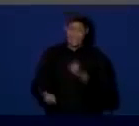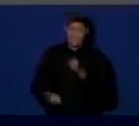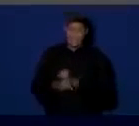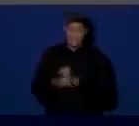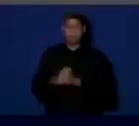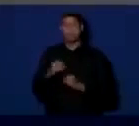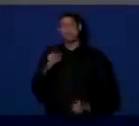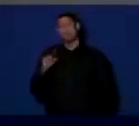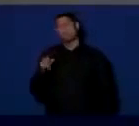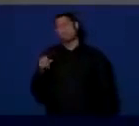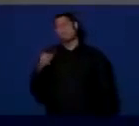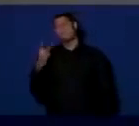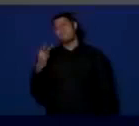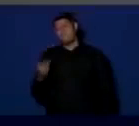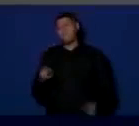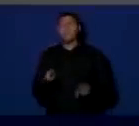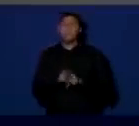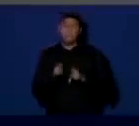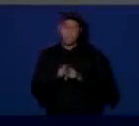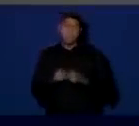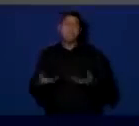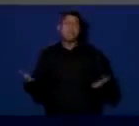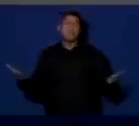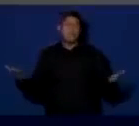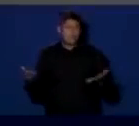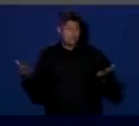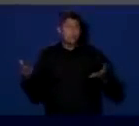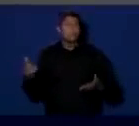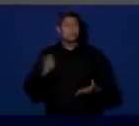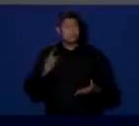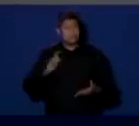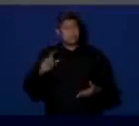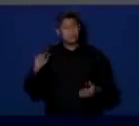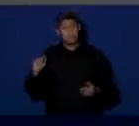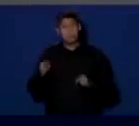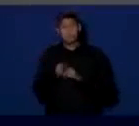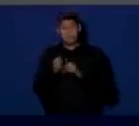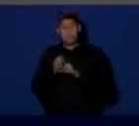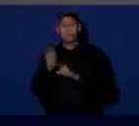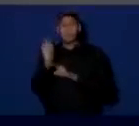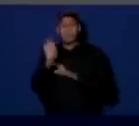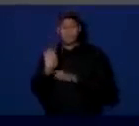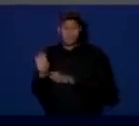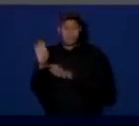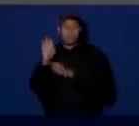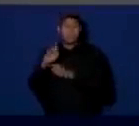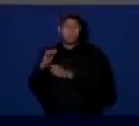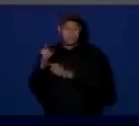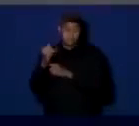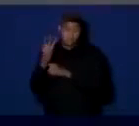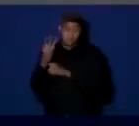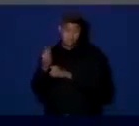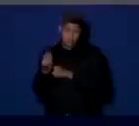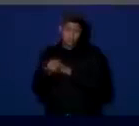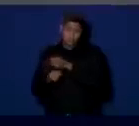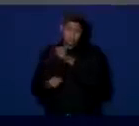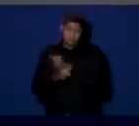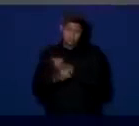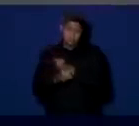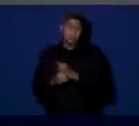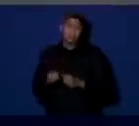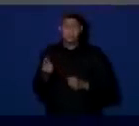também, né? Então, o mercado hoje, ele tem, e daí na Europa, né? Porque na Europa o juro de 30 anos no